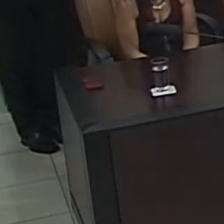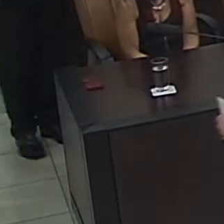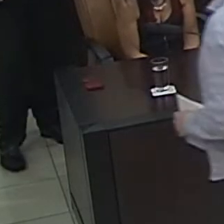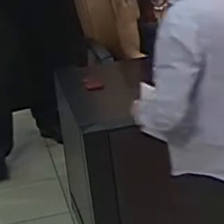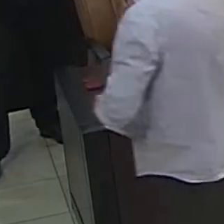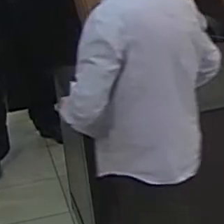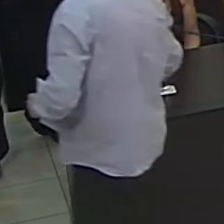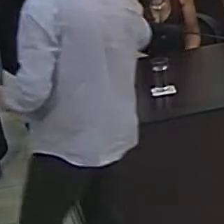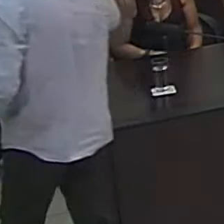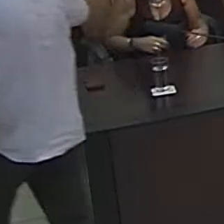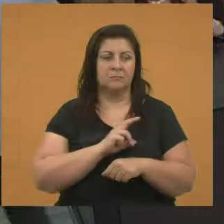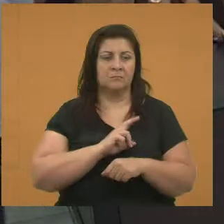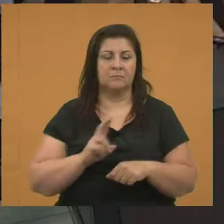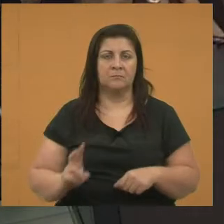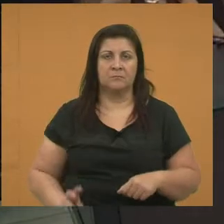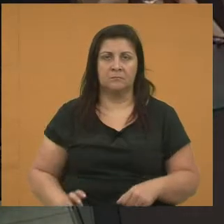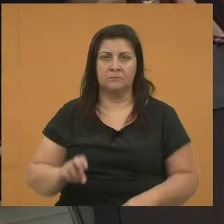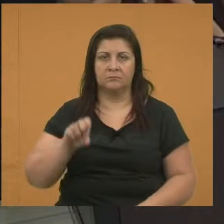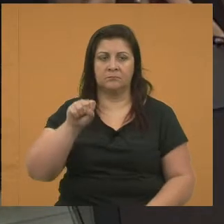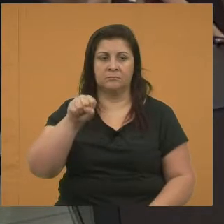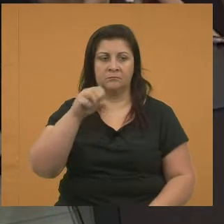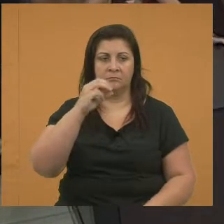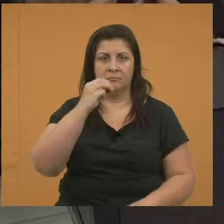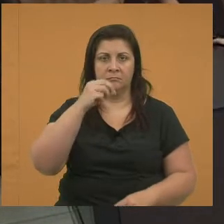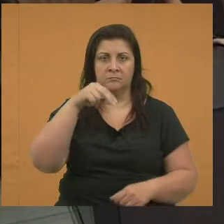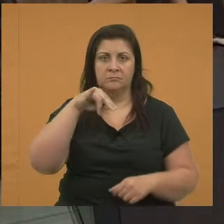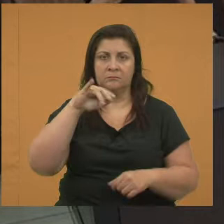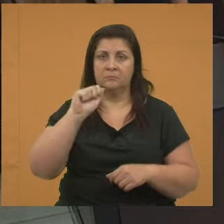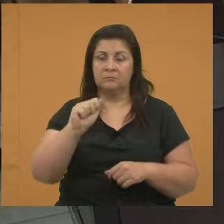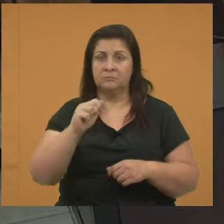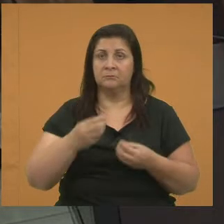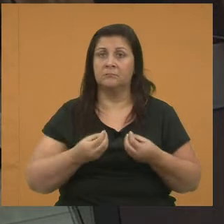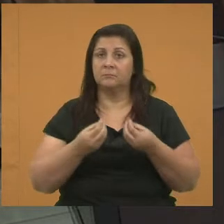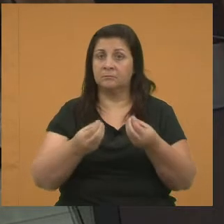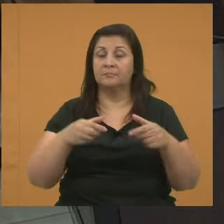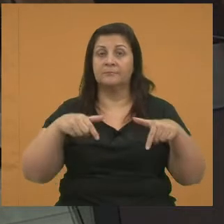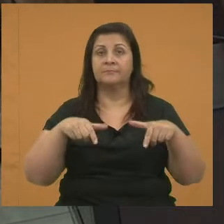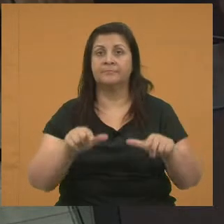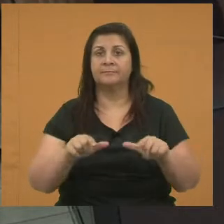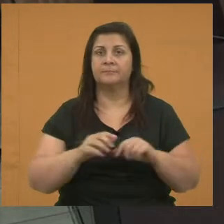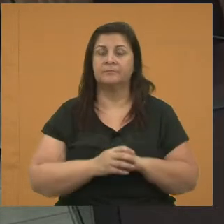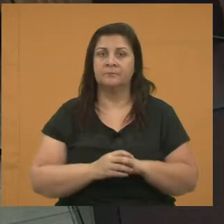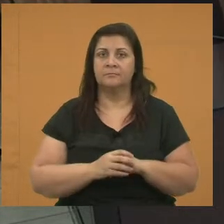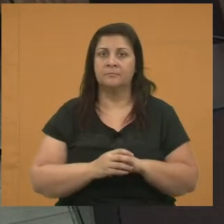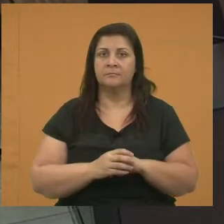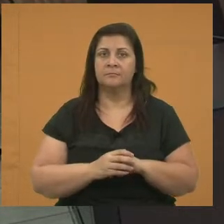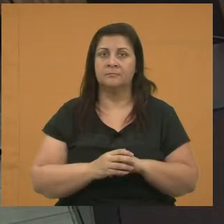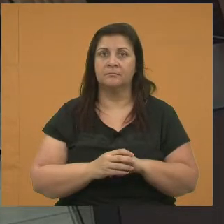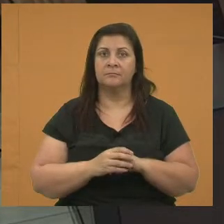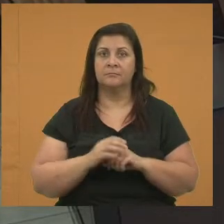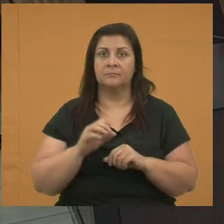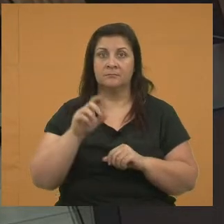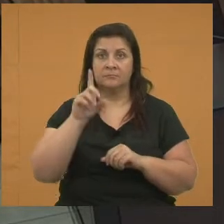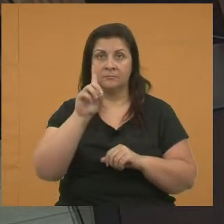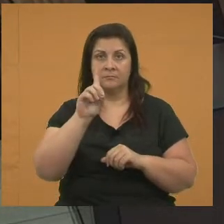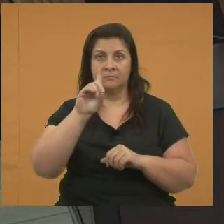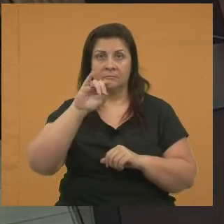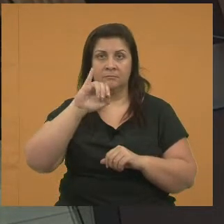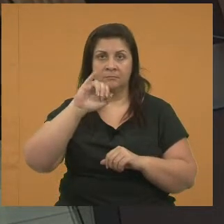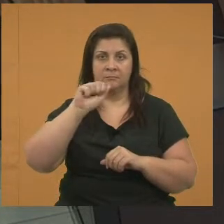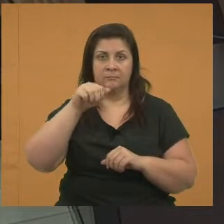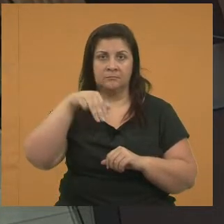Chamamos agora a vereadora Sônia Patas da Amizade para entregar o certificado na categoria Diamante